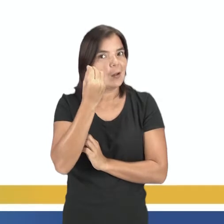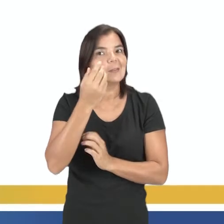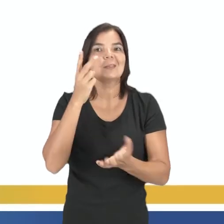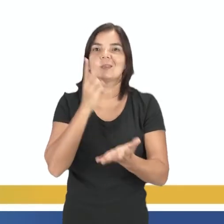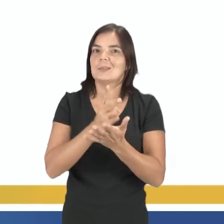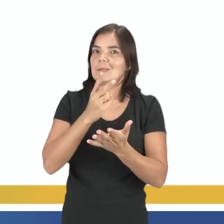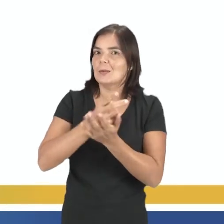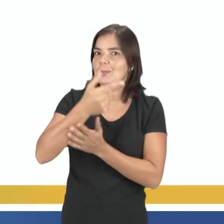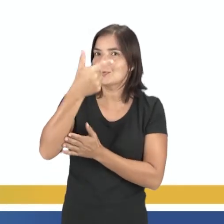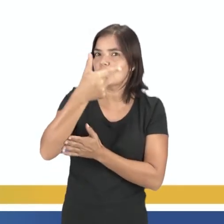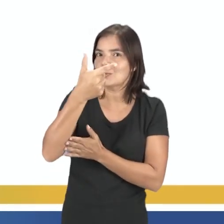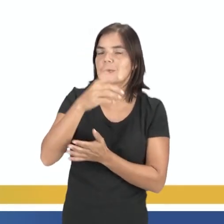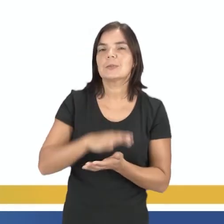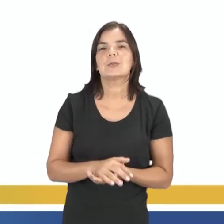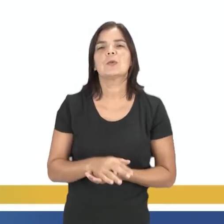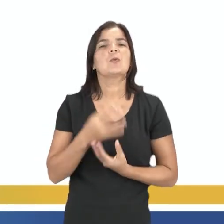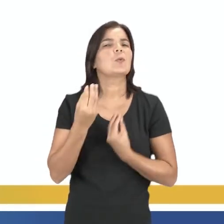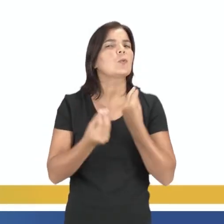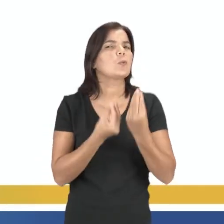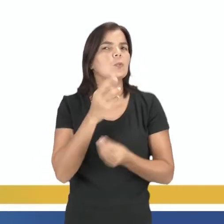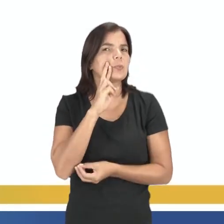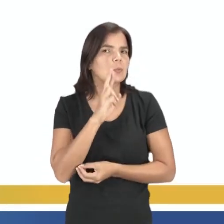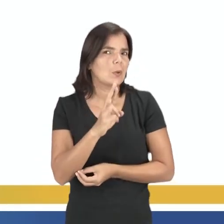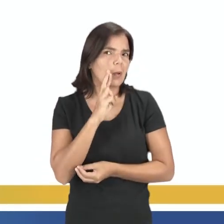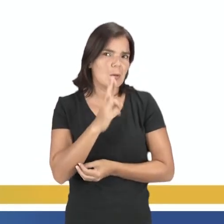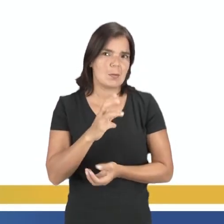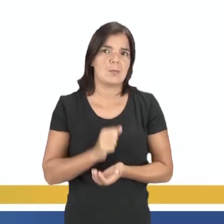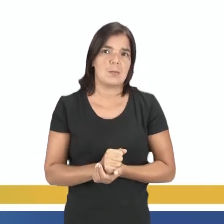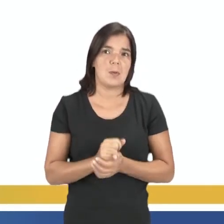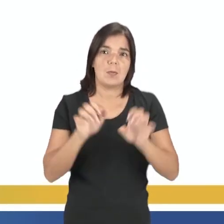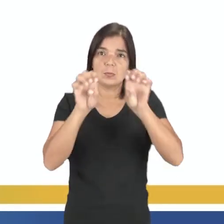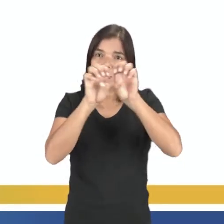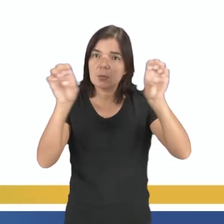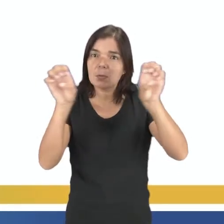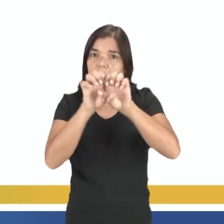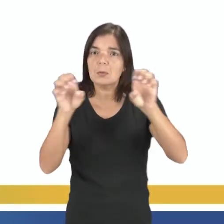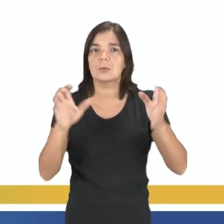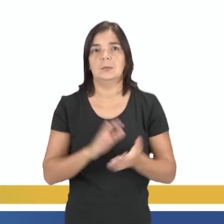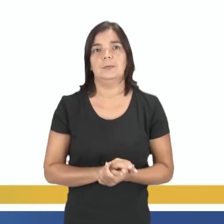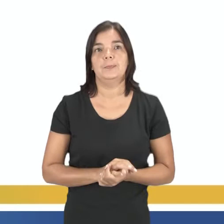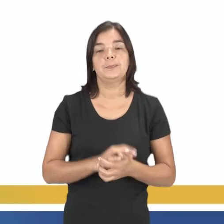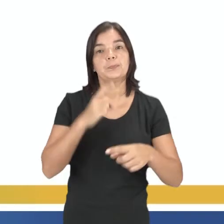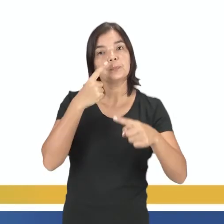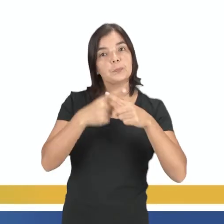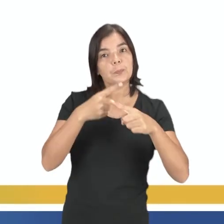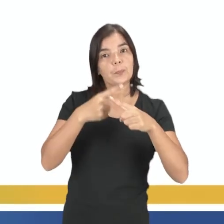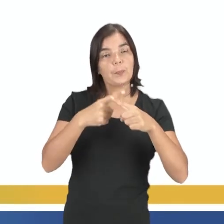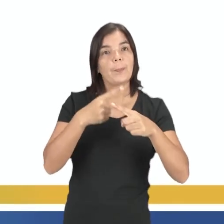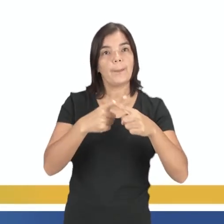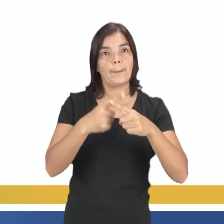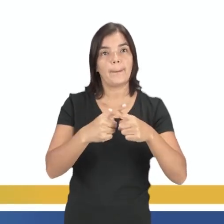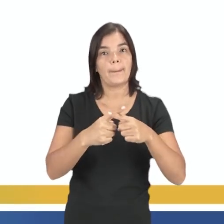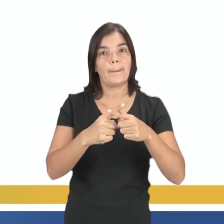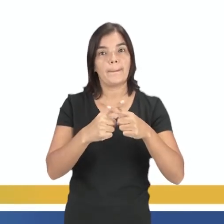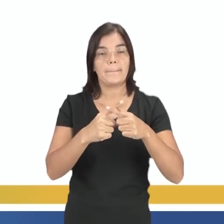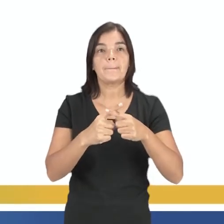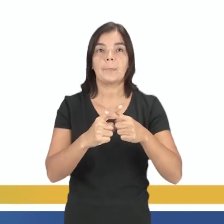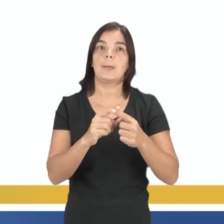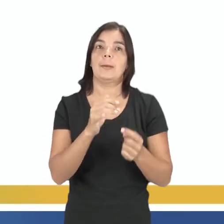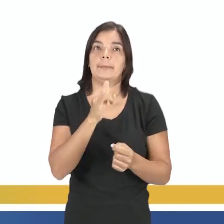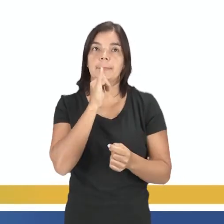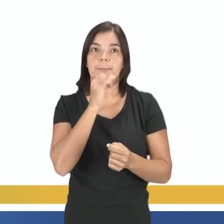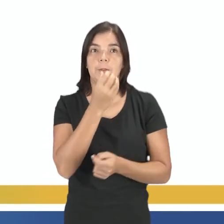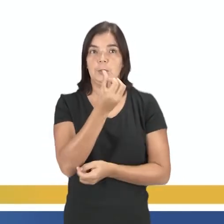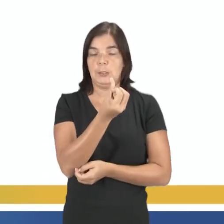ela está ao quadrado. Como é que você vai resolver essa equação? Multiplica os números que estão à frente.